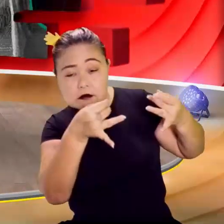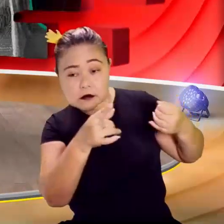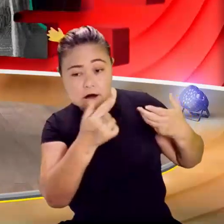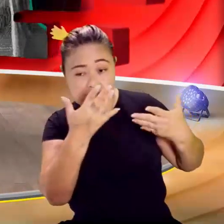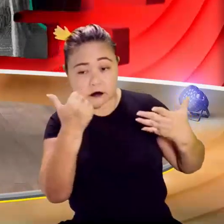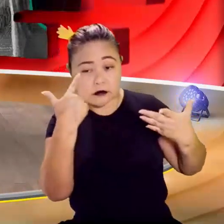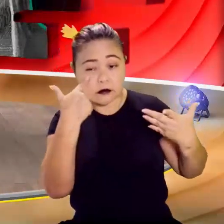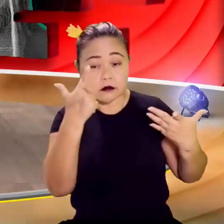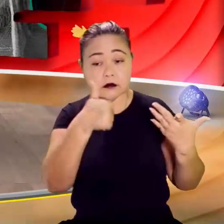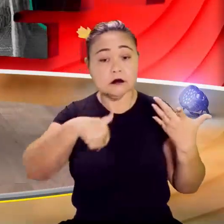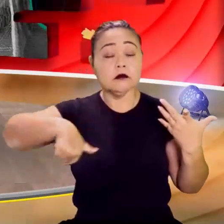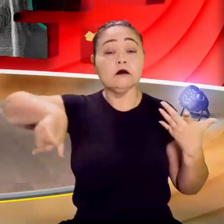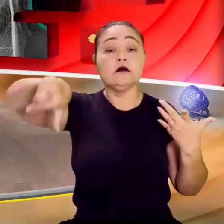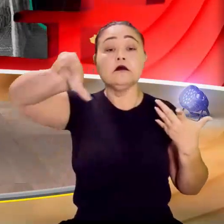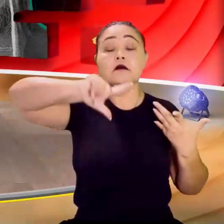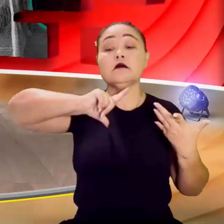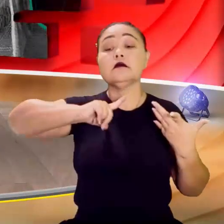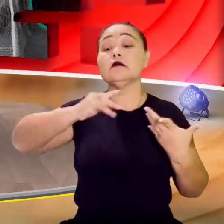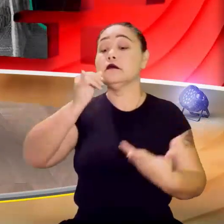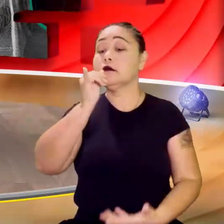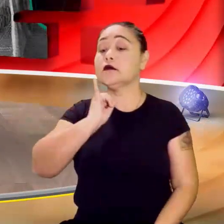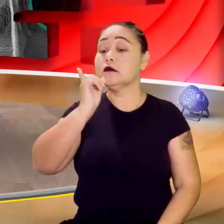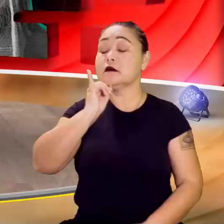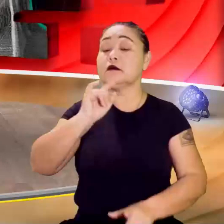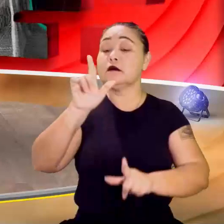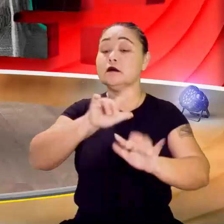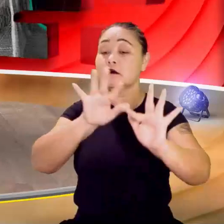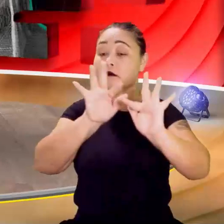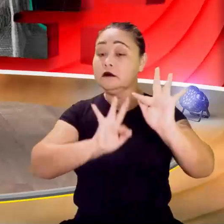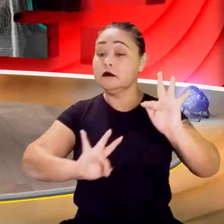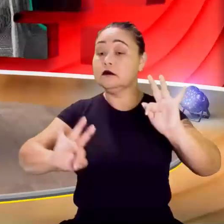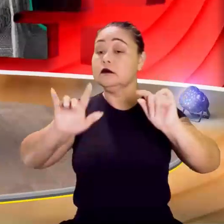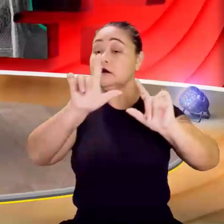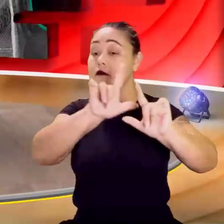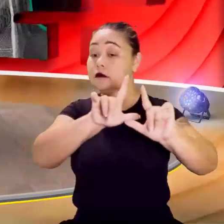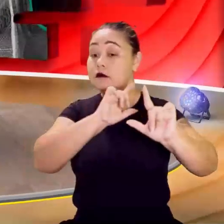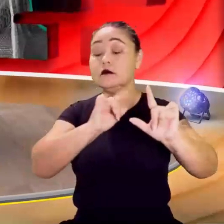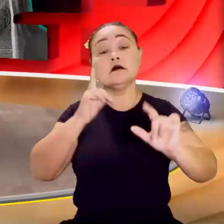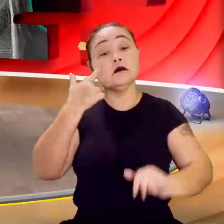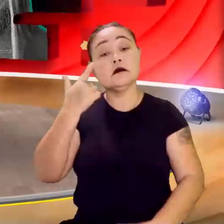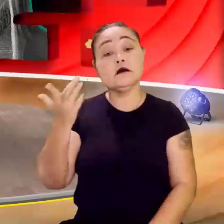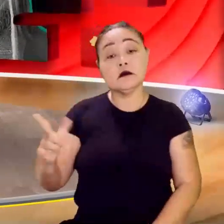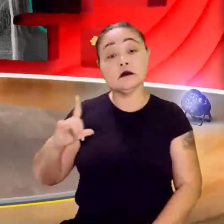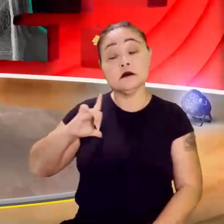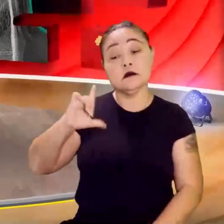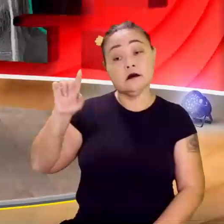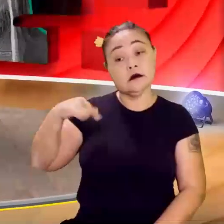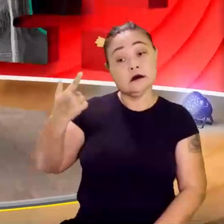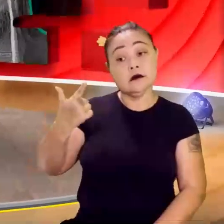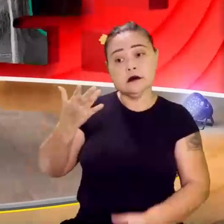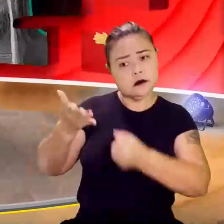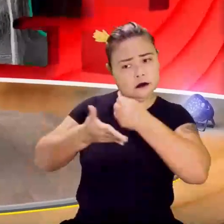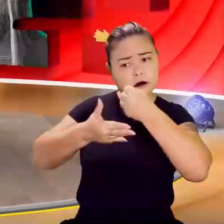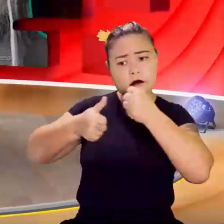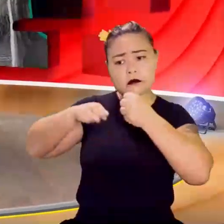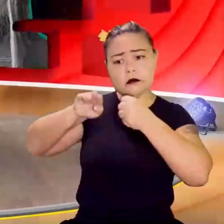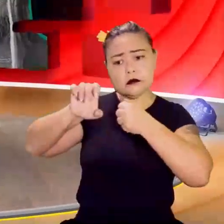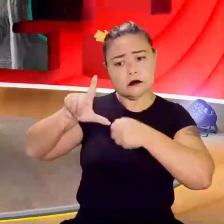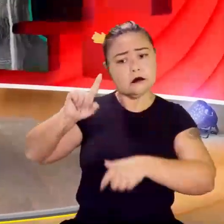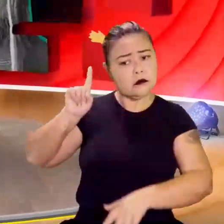aqui mais perto se todas essas são exemplos de funções logarítmicas. Vamos ver junto aqui. Então a condição é só na